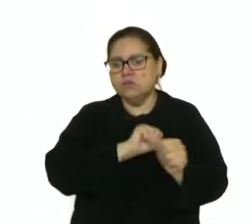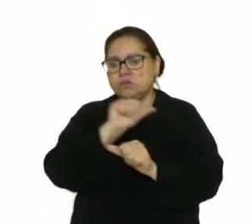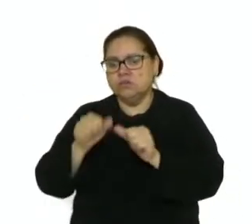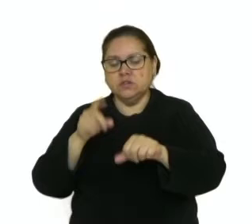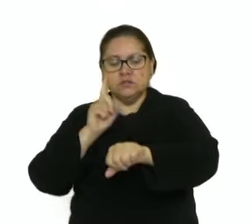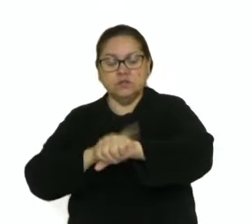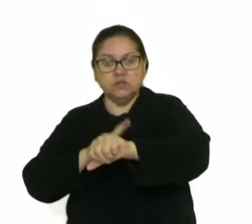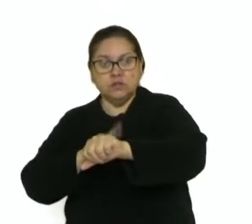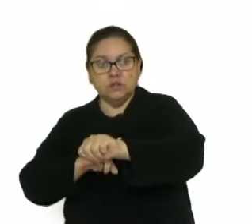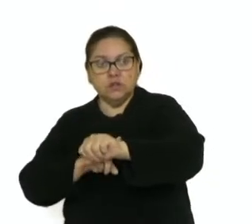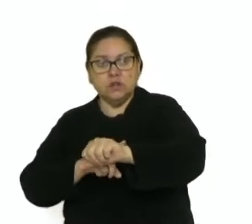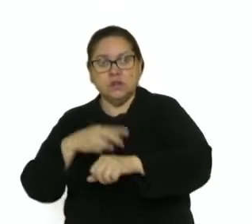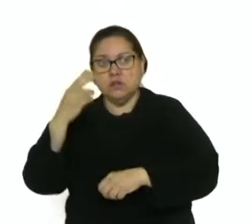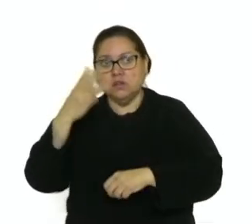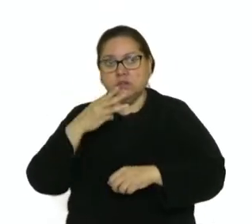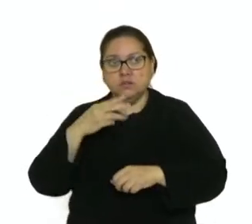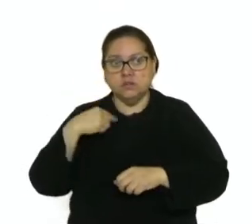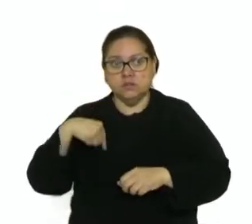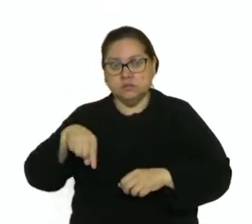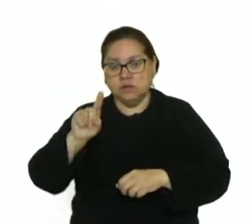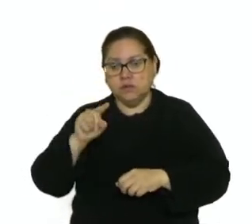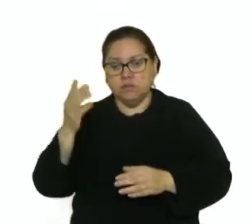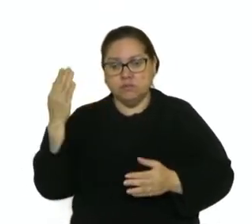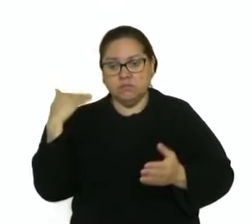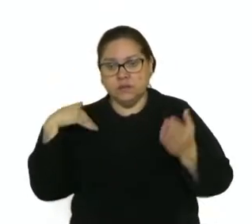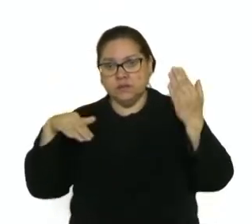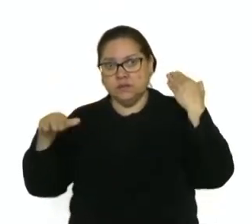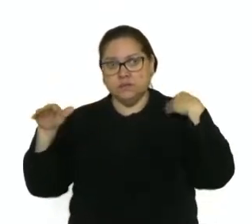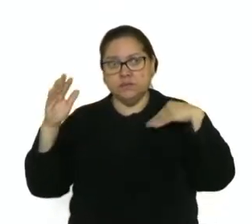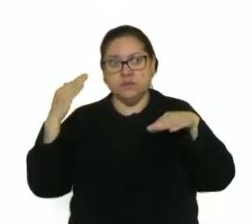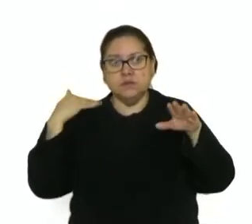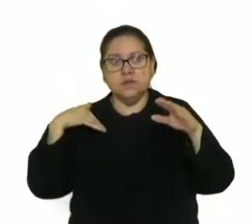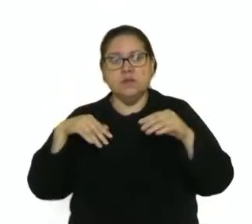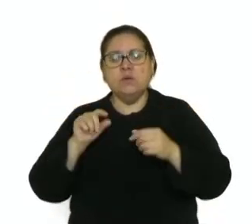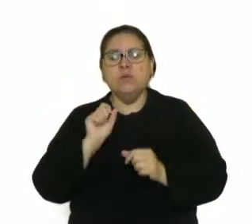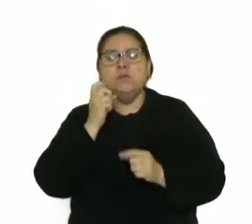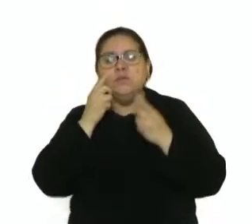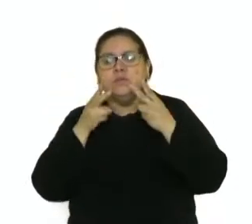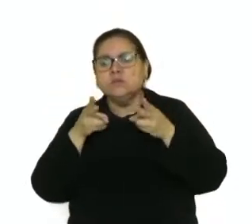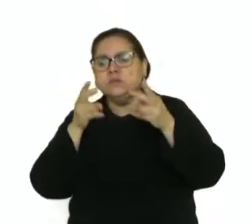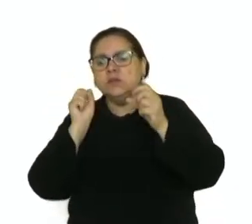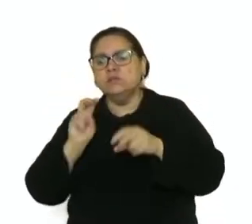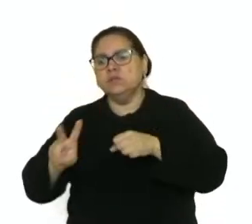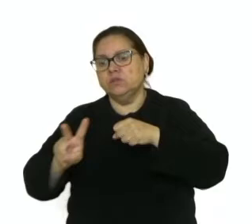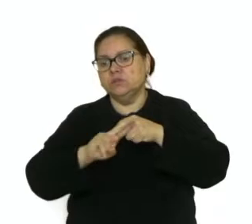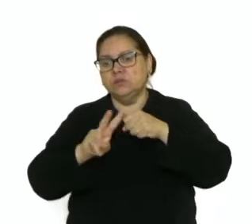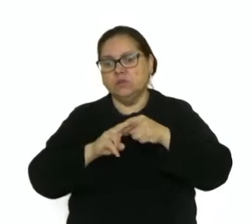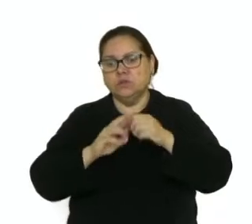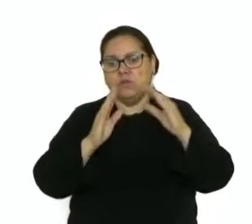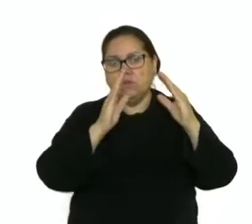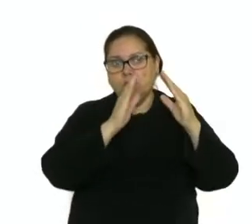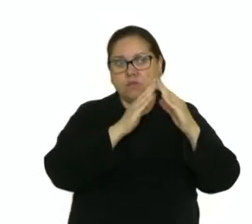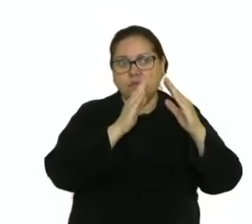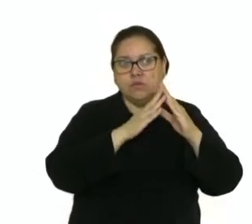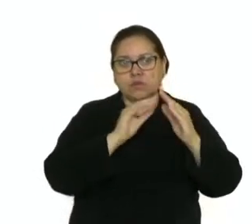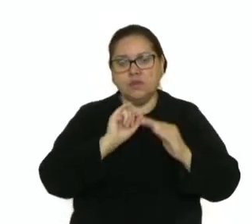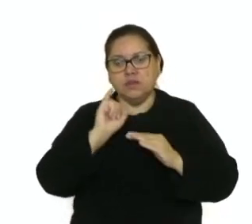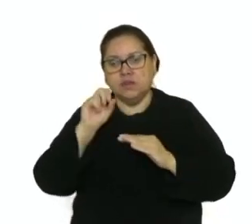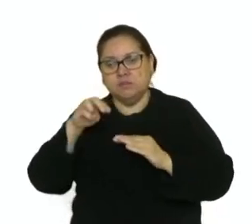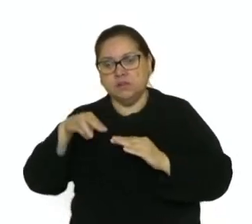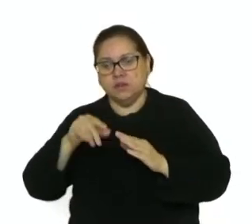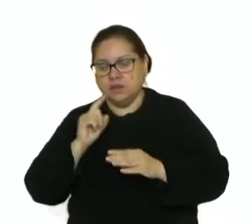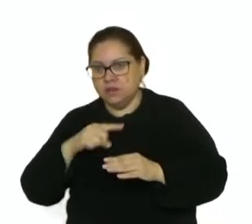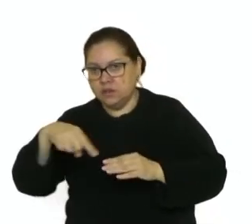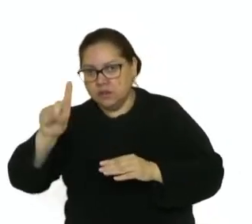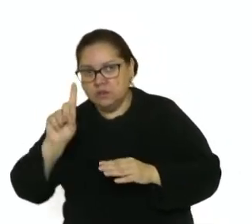de horário. A terceira, nós iremos ao parque. Observem que os verbos morar, implicar e